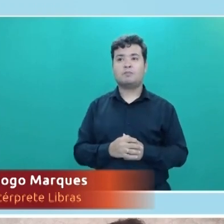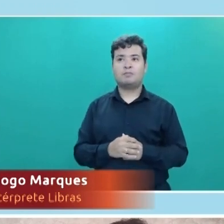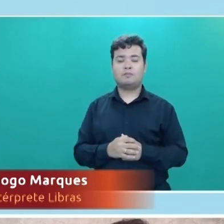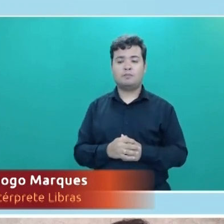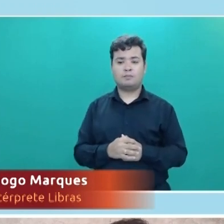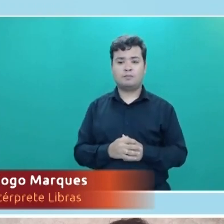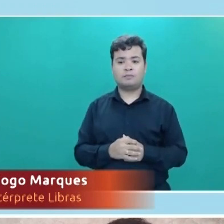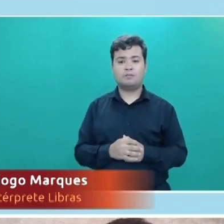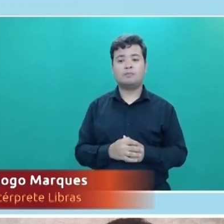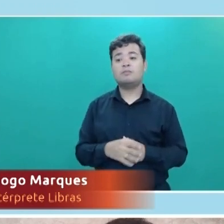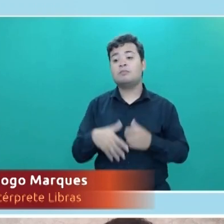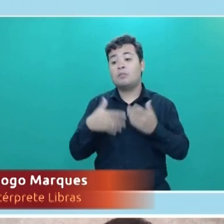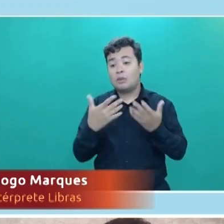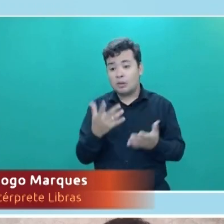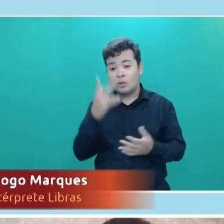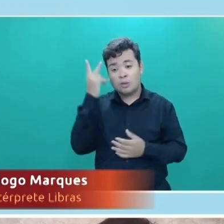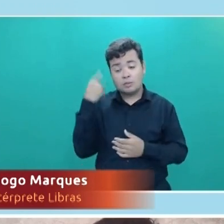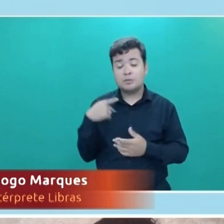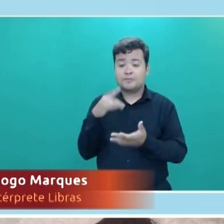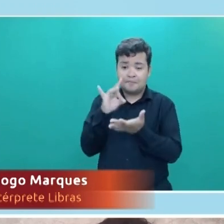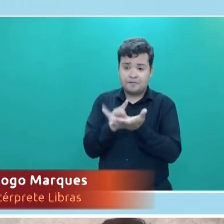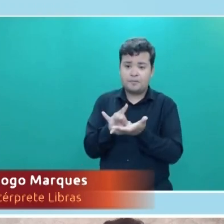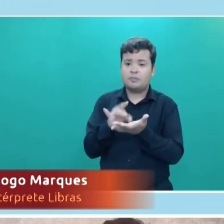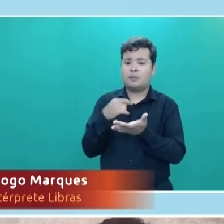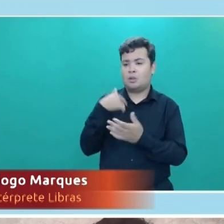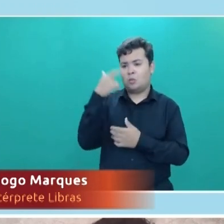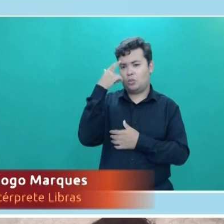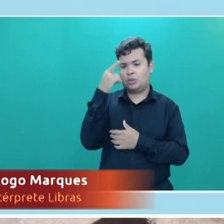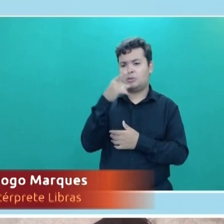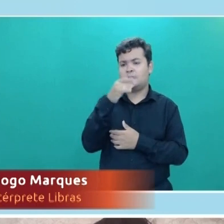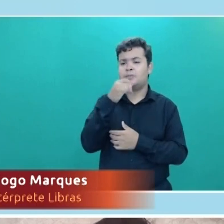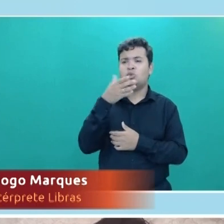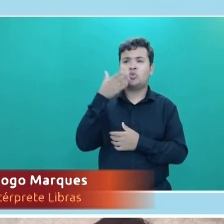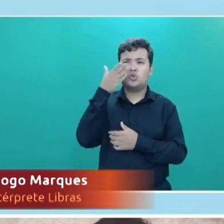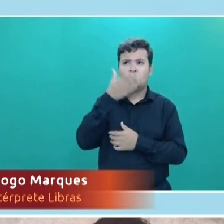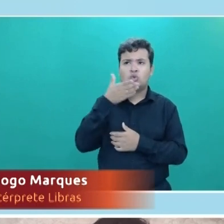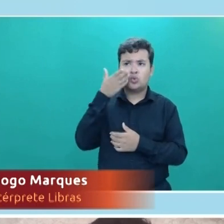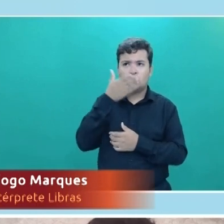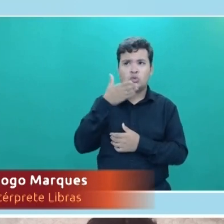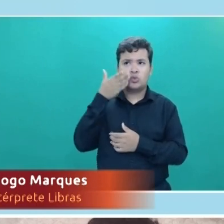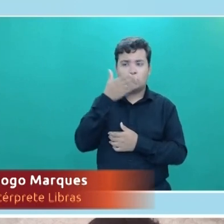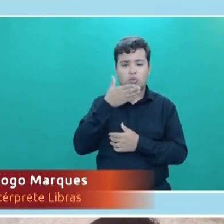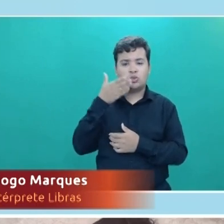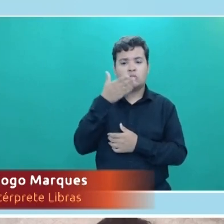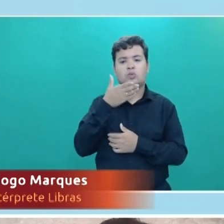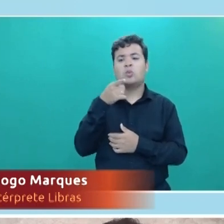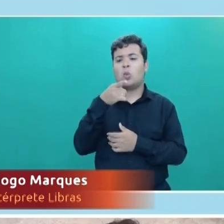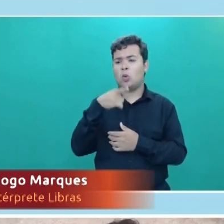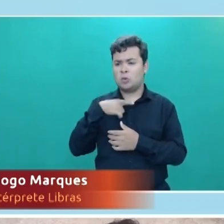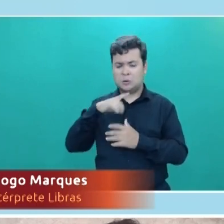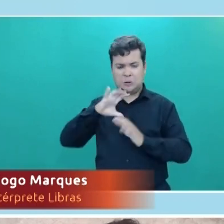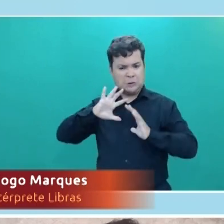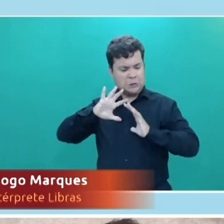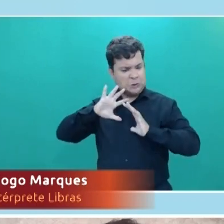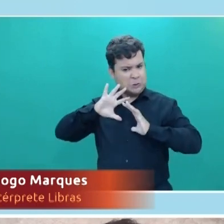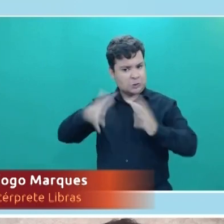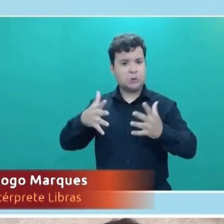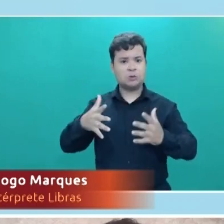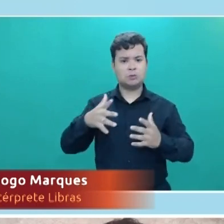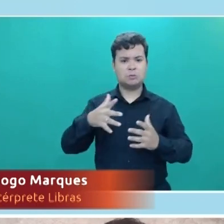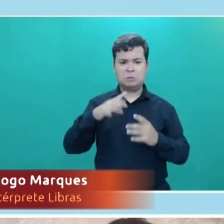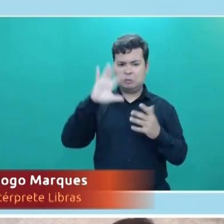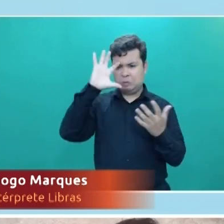sim, eu acho que temos discursos bastante reativos, né, a